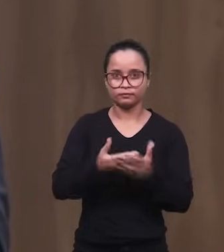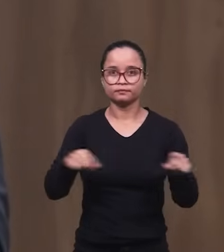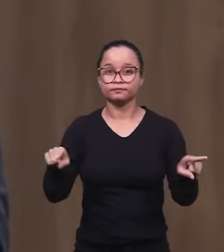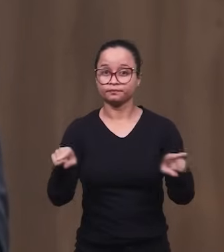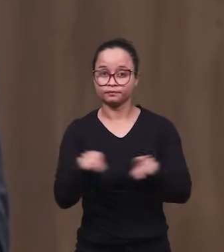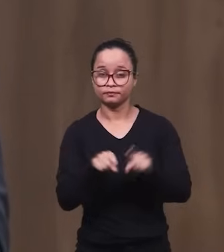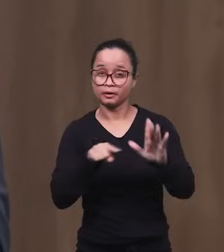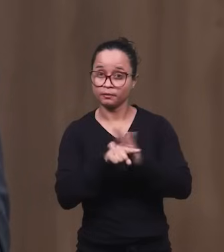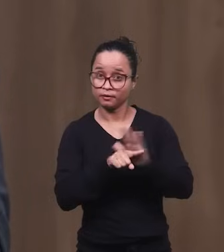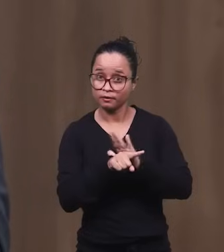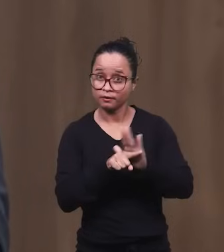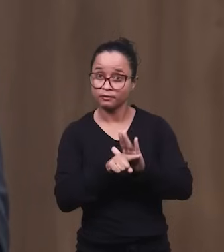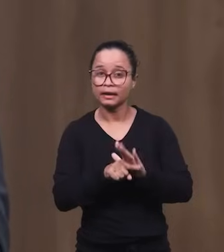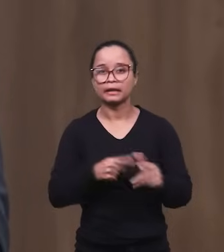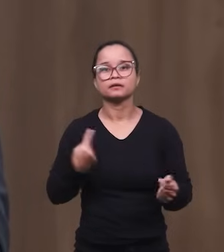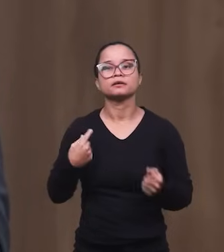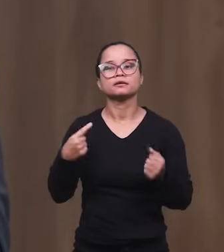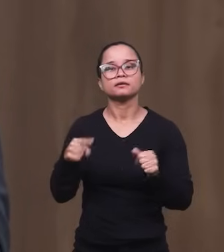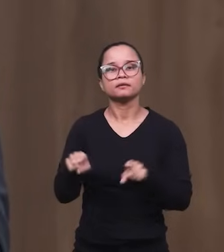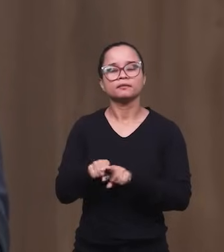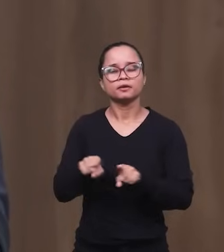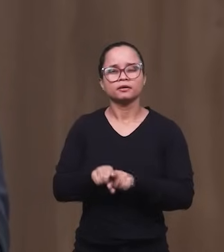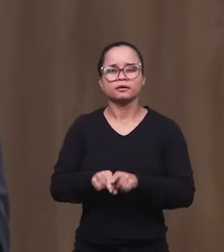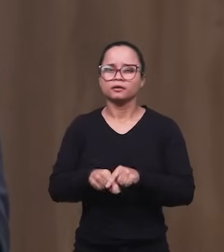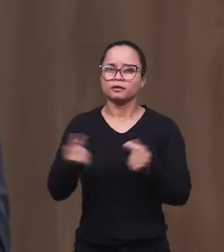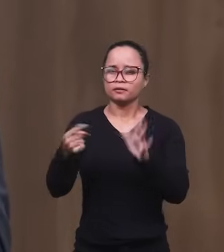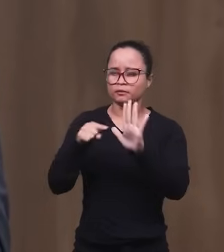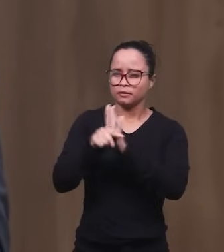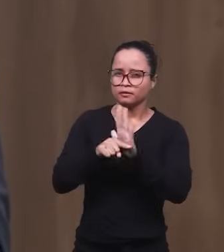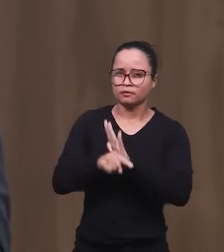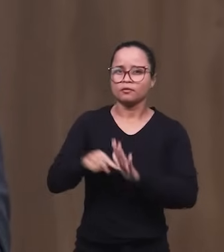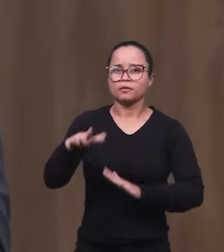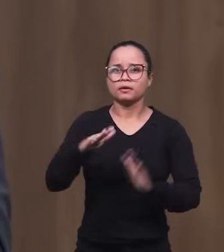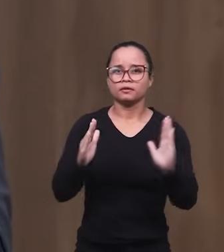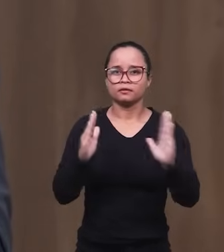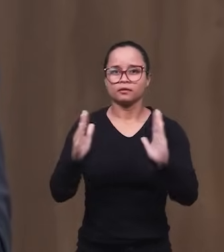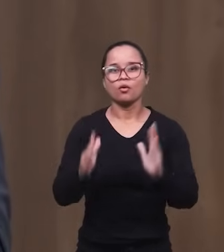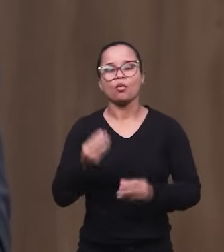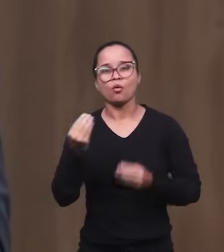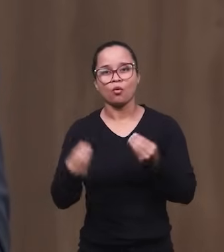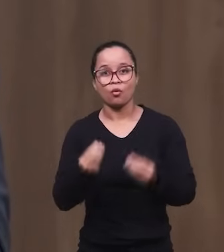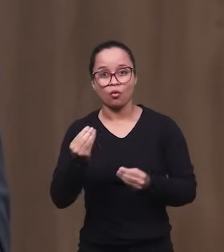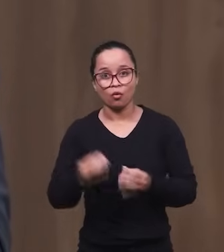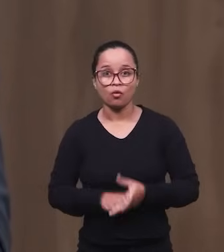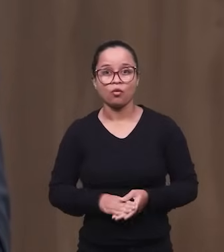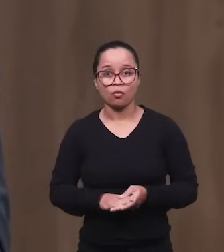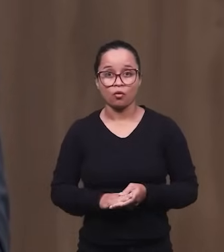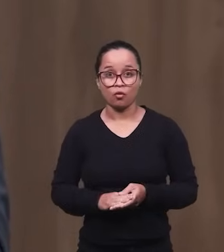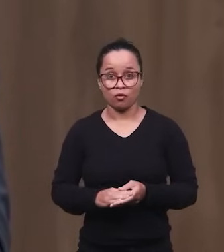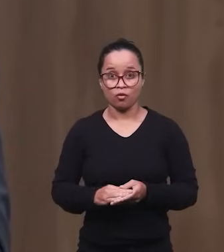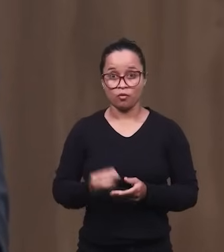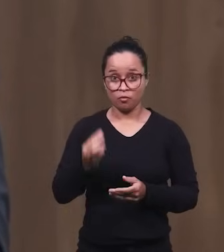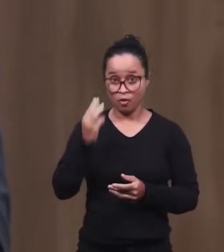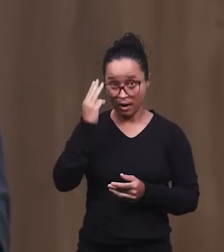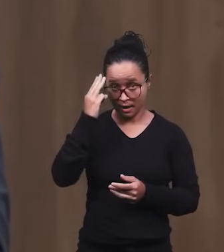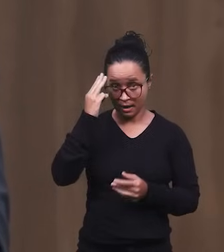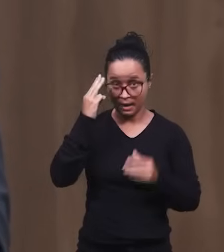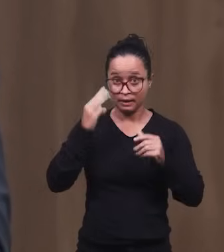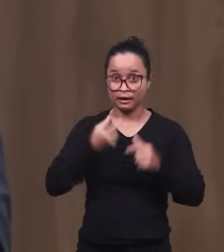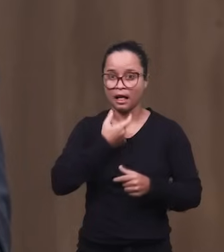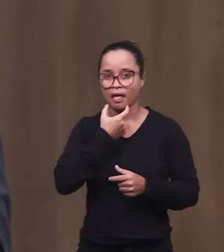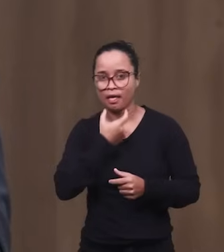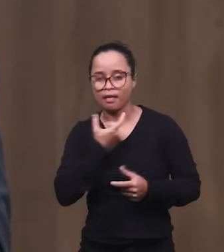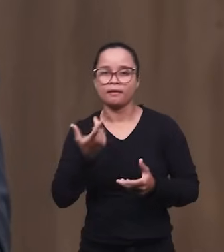que se ocuparam em pesquisar a respeito do tempo, como Isaac Newton, Albert Einstein, entre